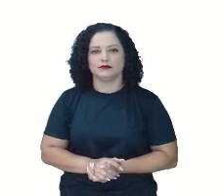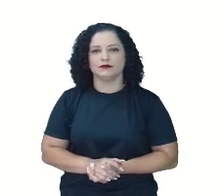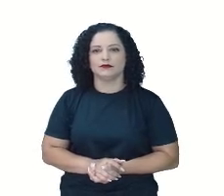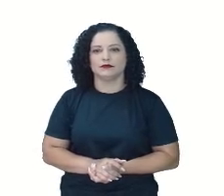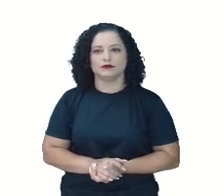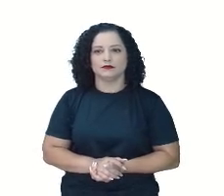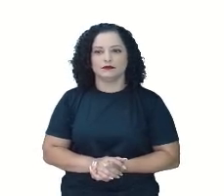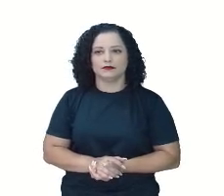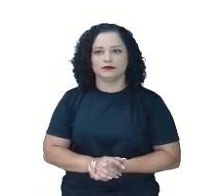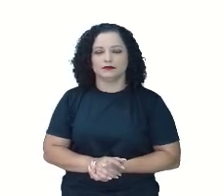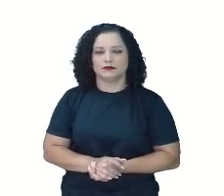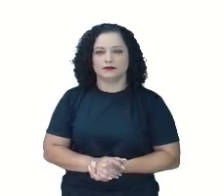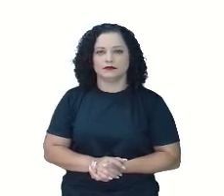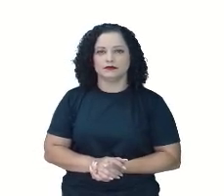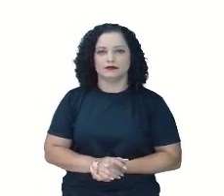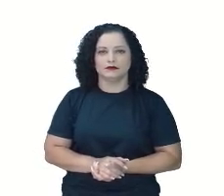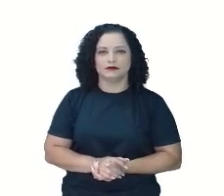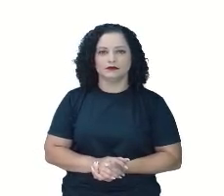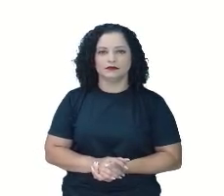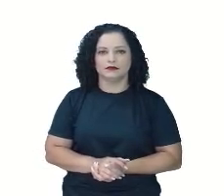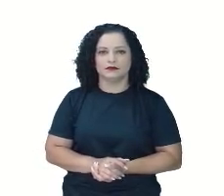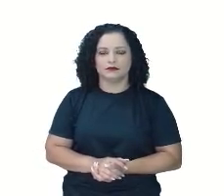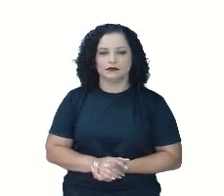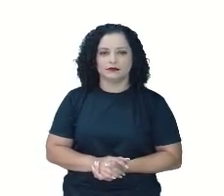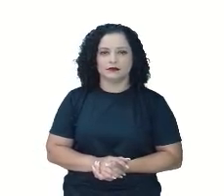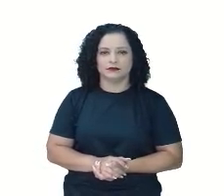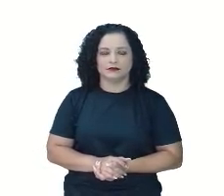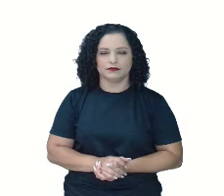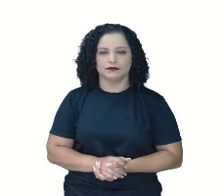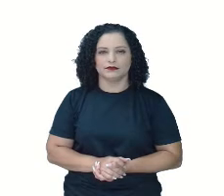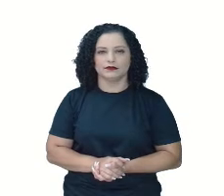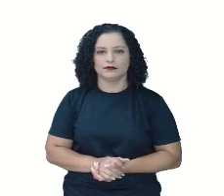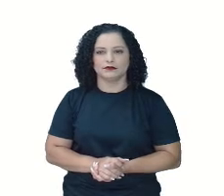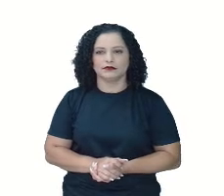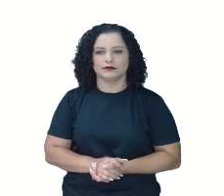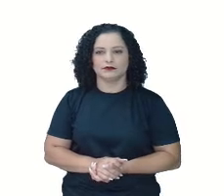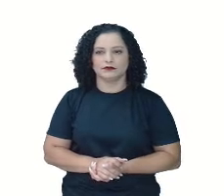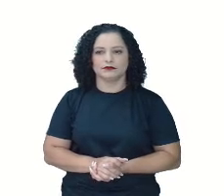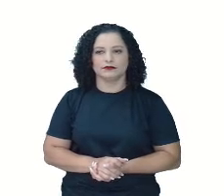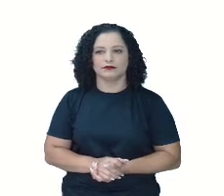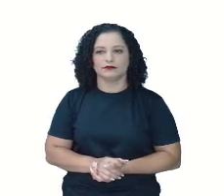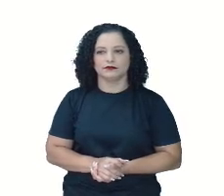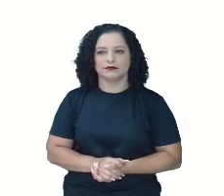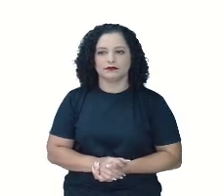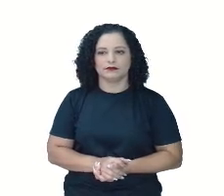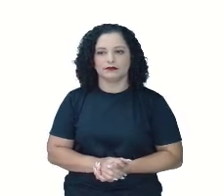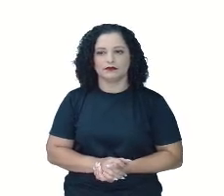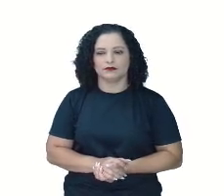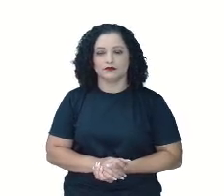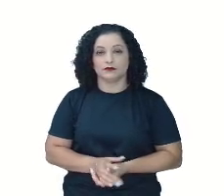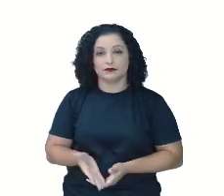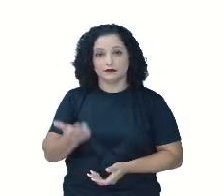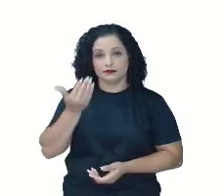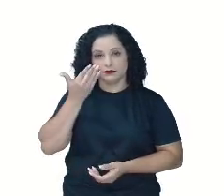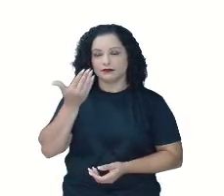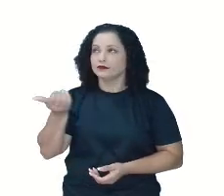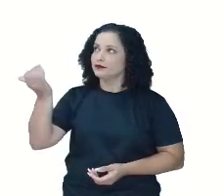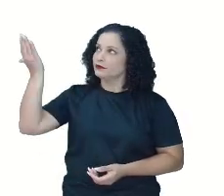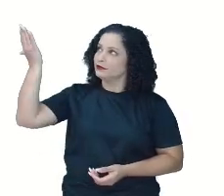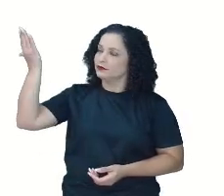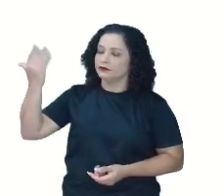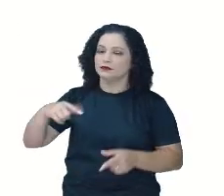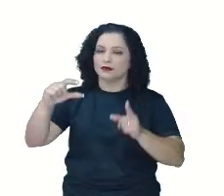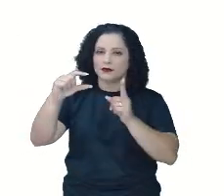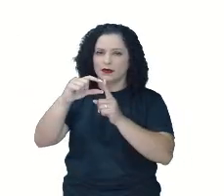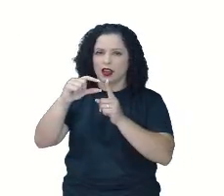não pronuncia esse cada aqui, knife, e lobo, wolf, ok? Então, a partir de